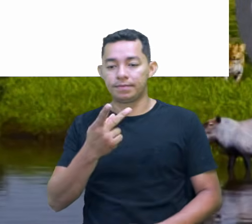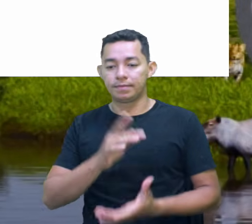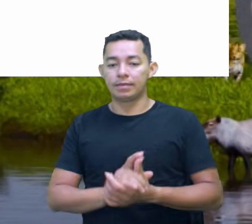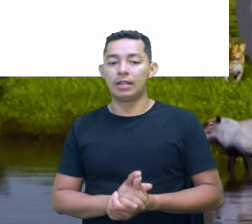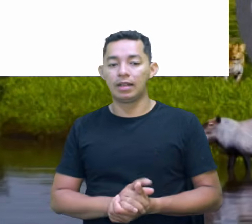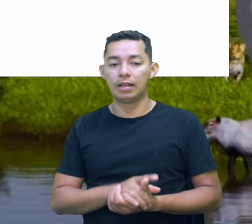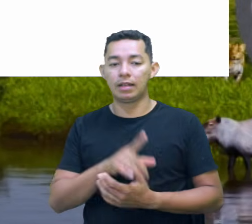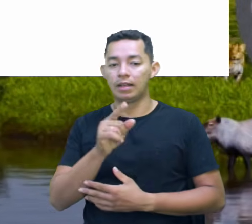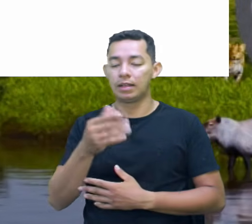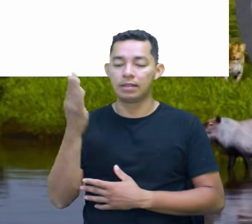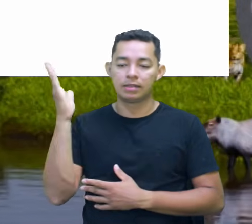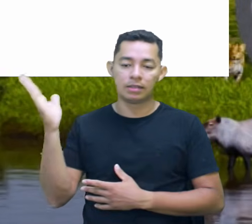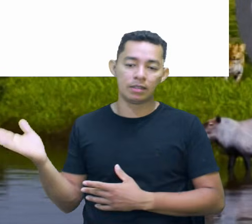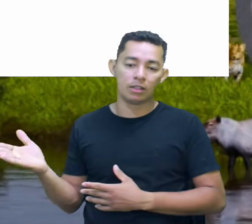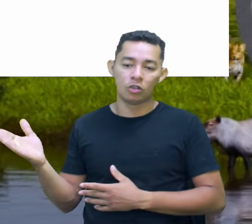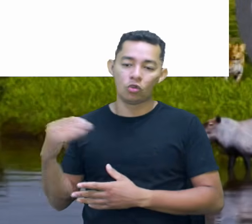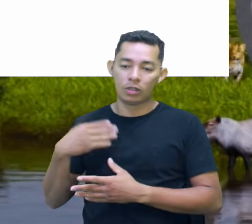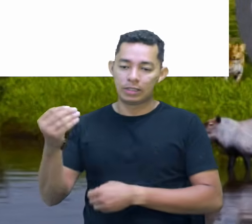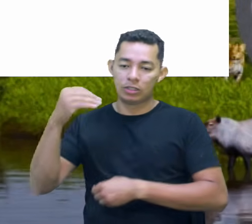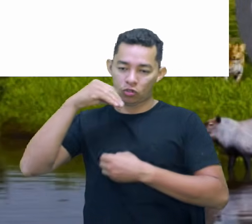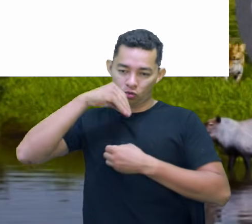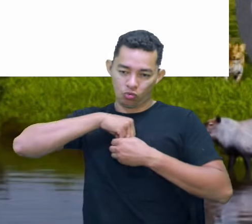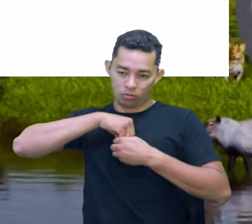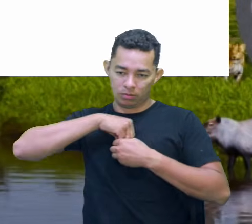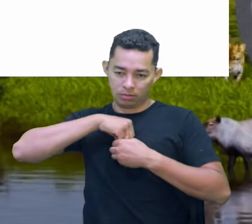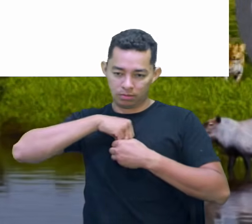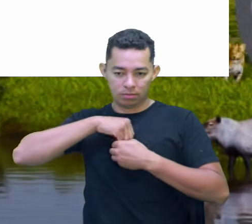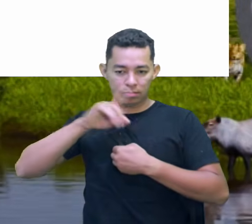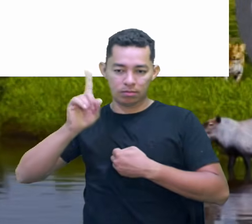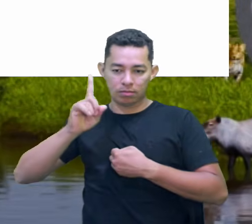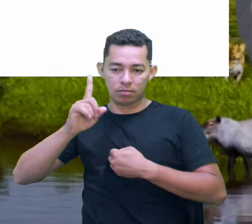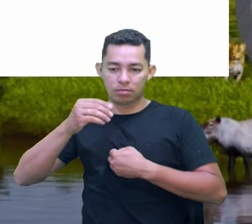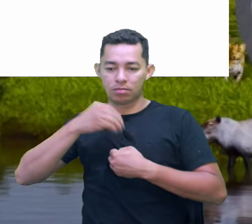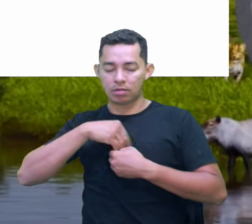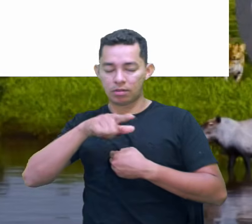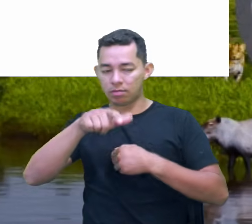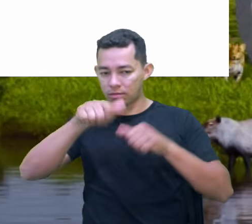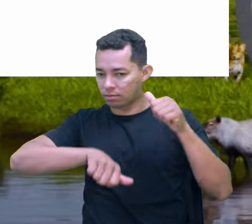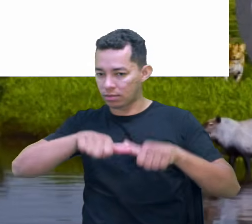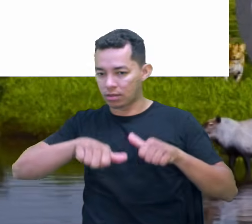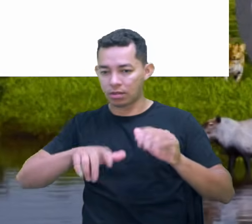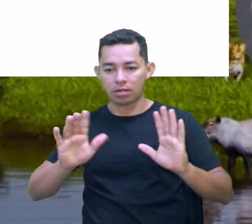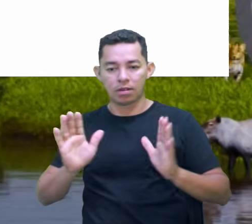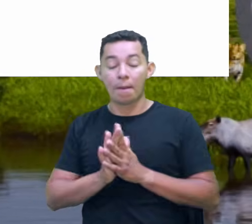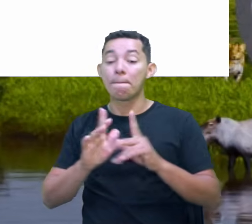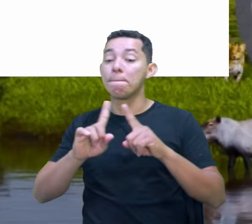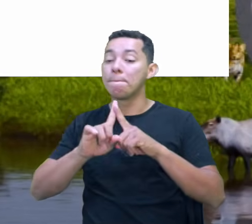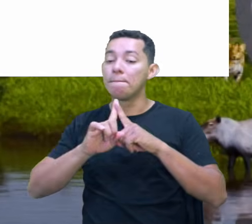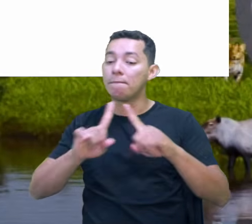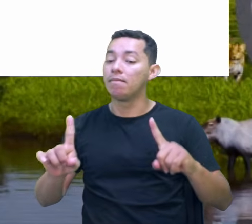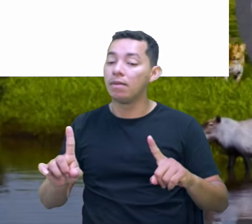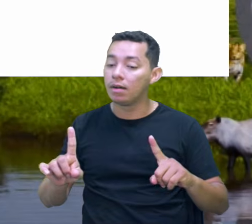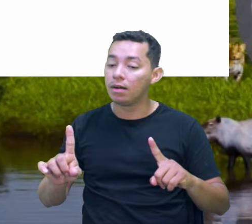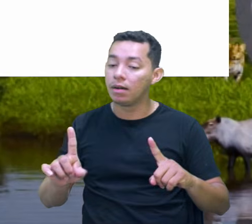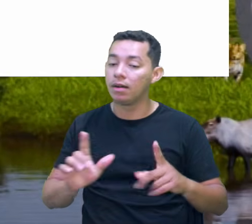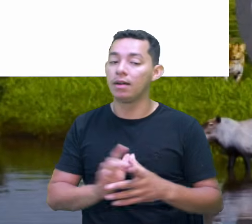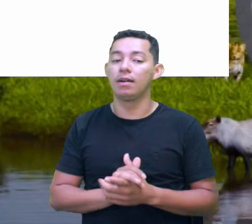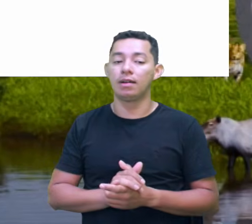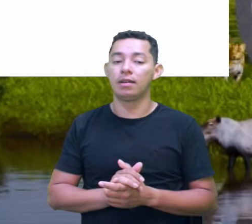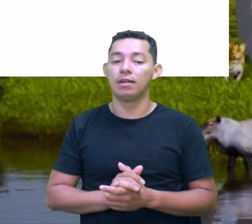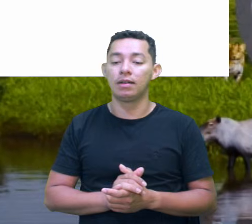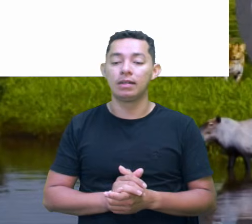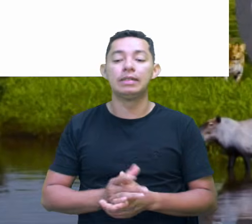não estão exatamente no organismo do indivíduo que você está analisando. Porém,